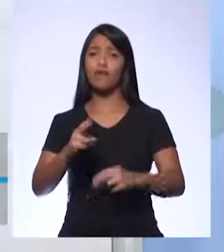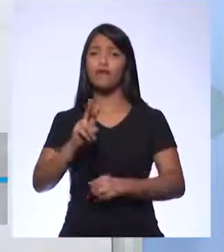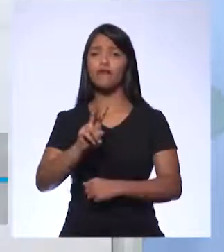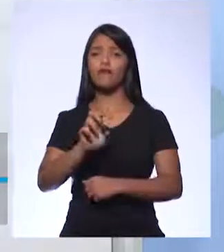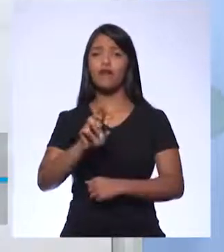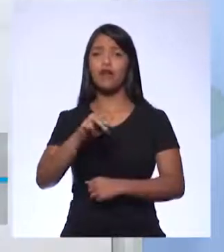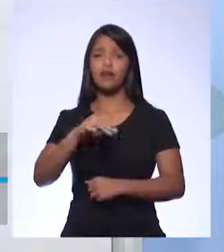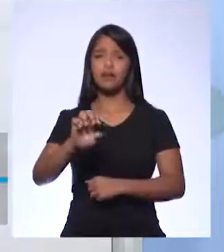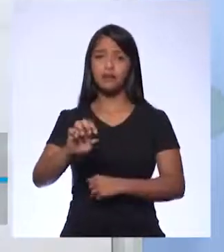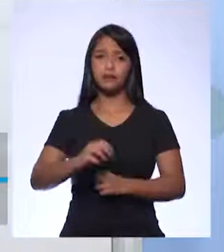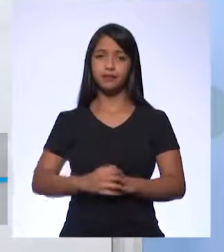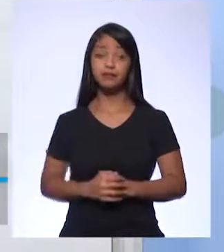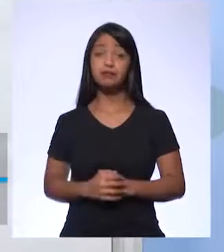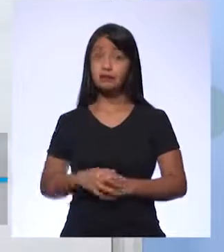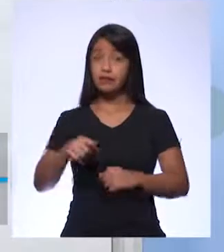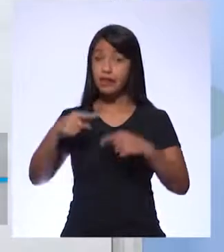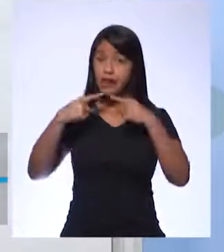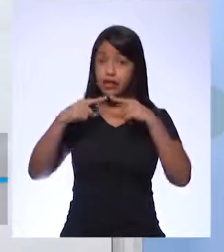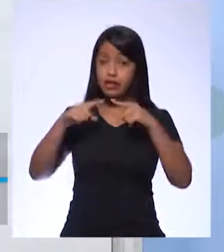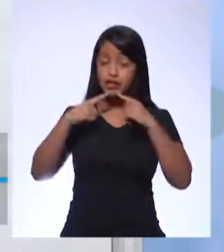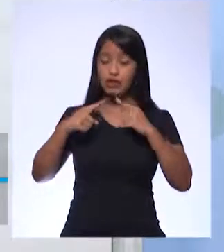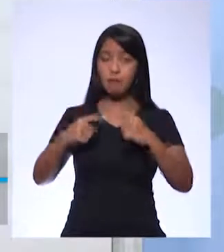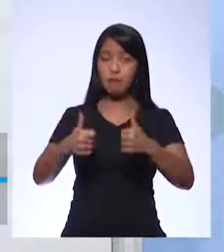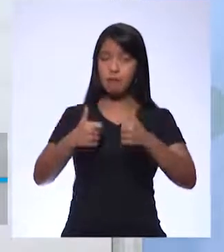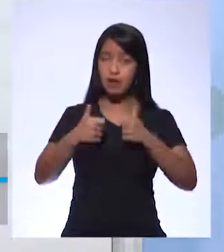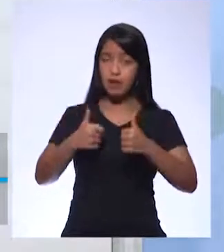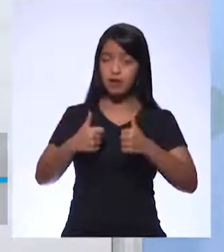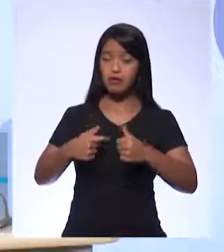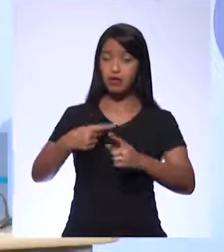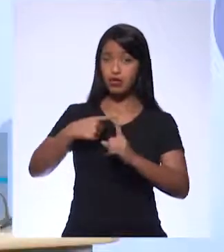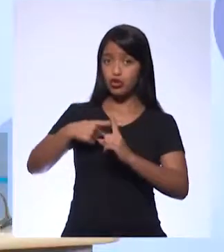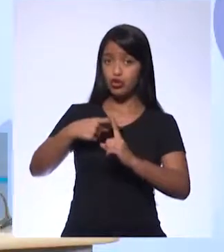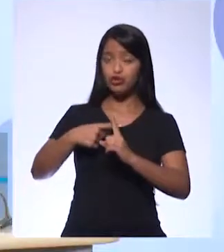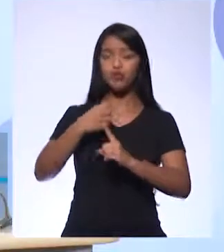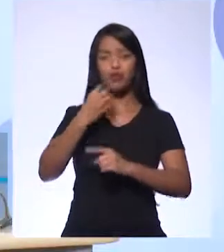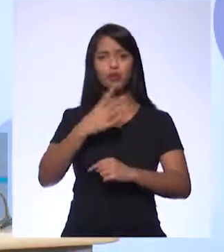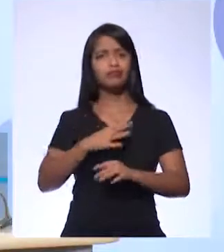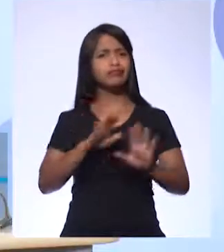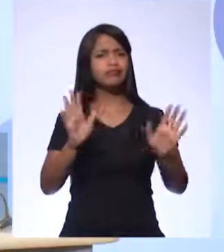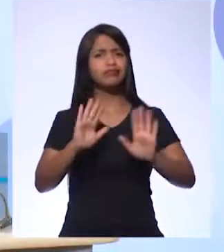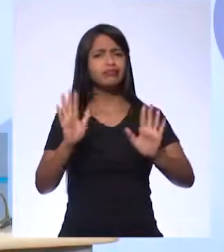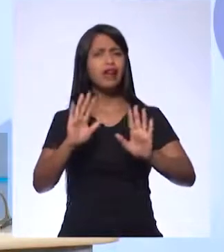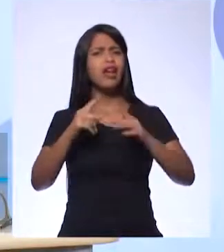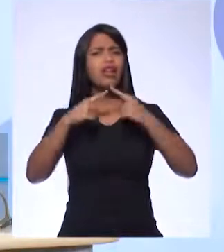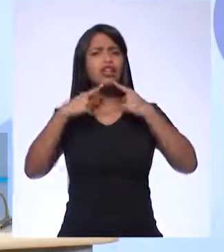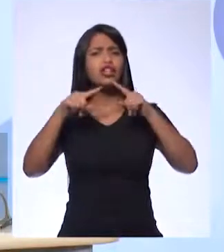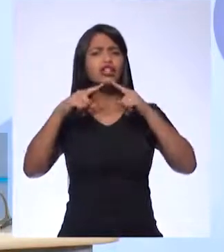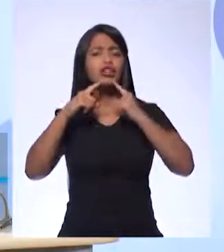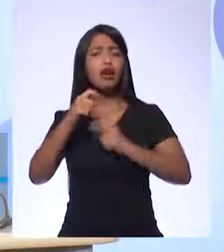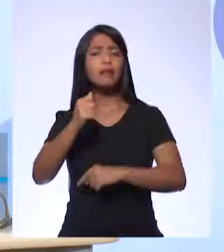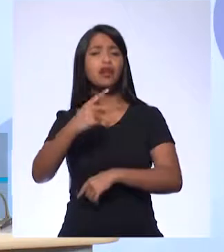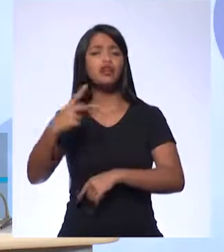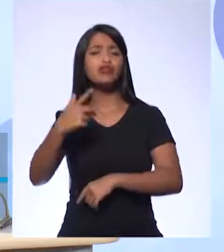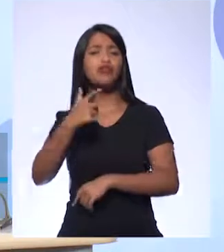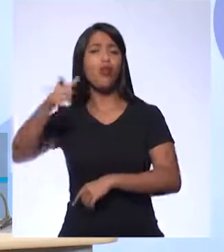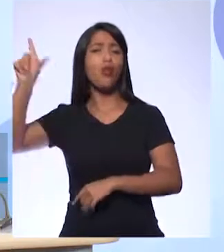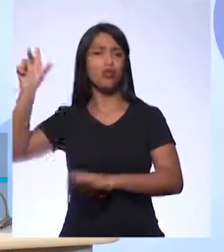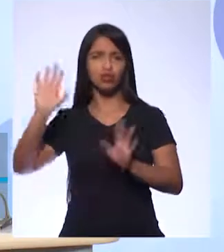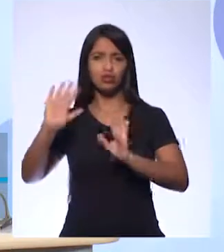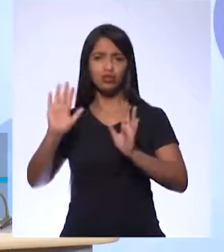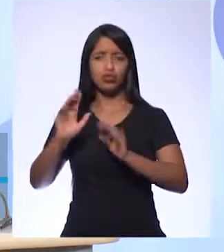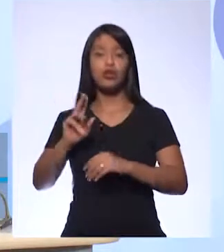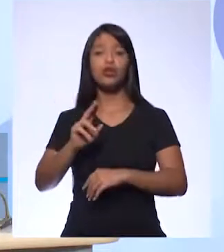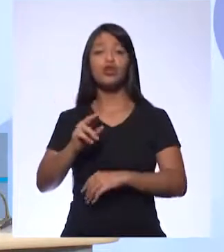desde que seja construtiva, né? Se for para construir Não, alguma a crítica foi a um aplicativo, não era o nosso, não. É tá um bom. aplicativo aqui, começa com